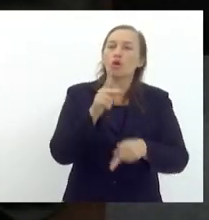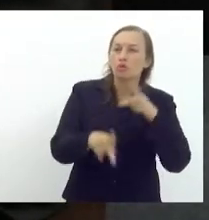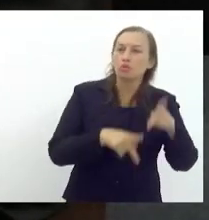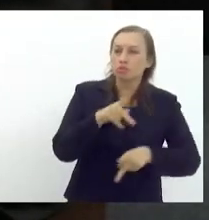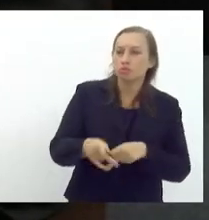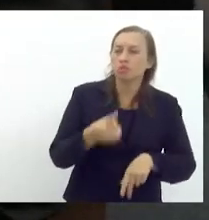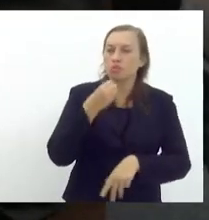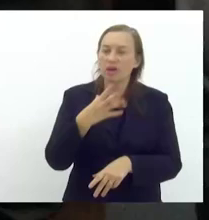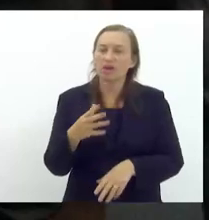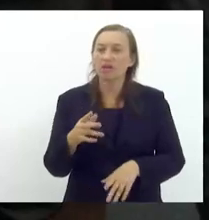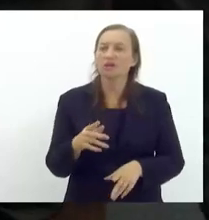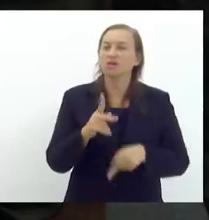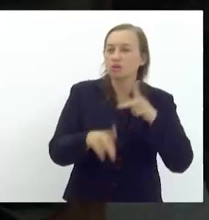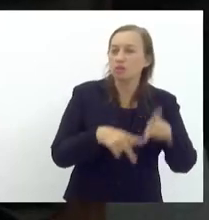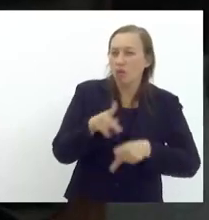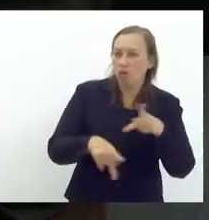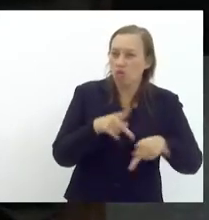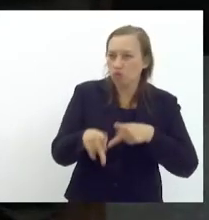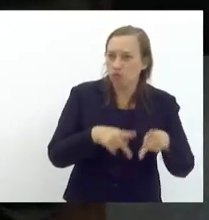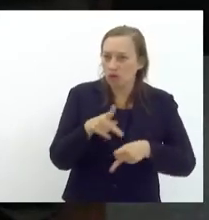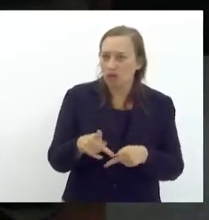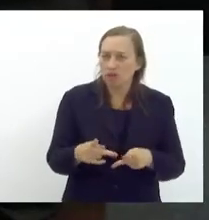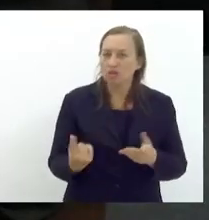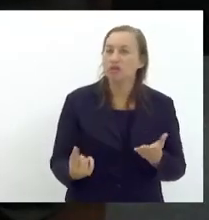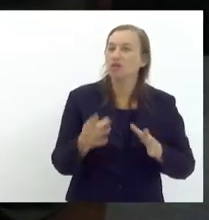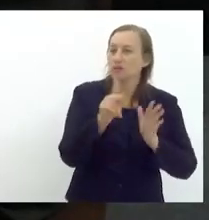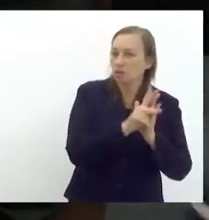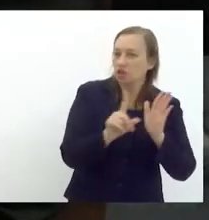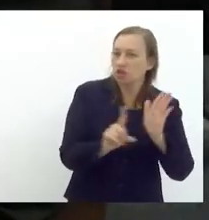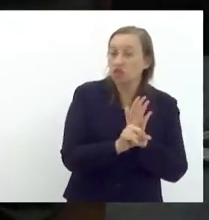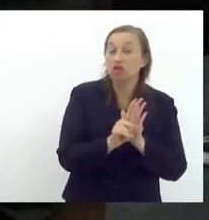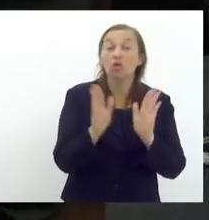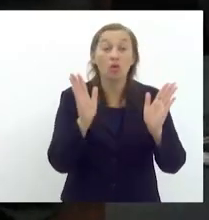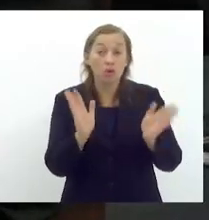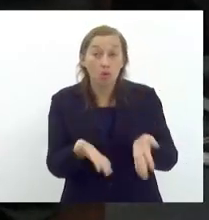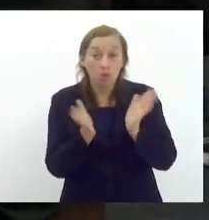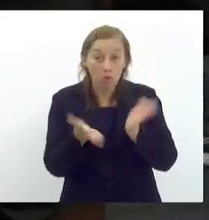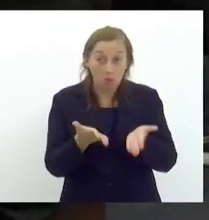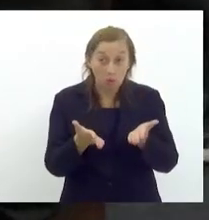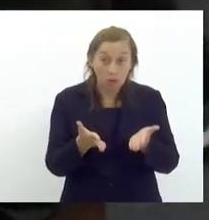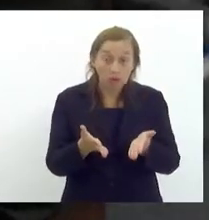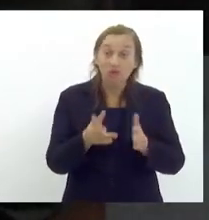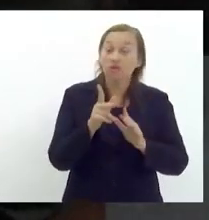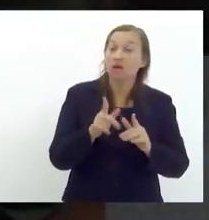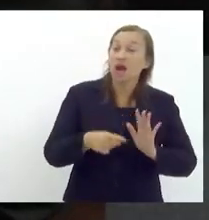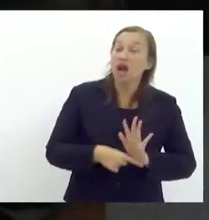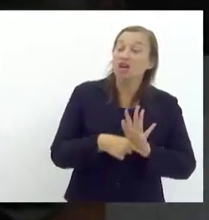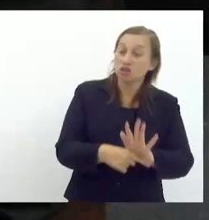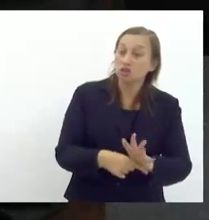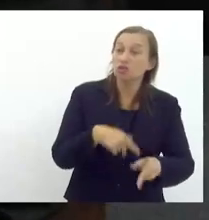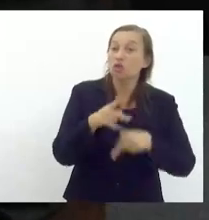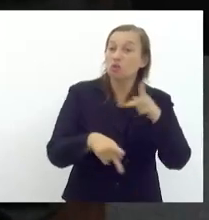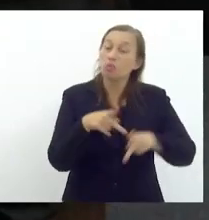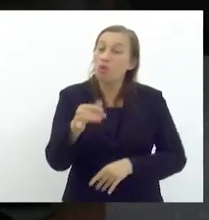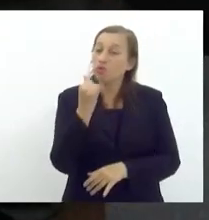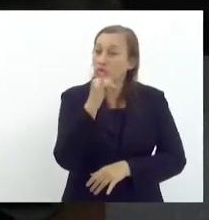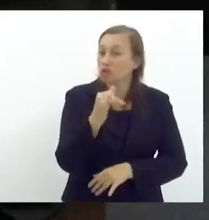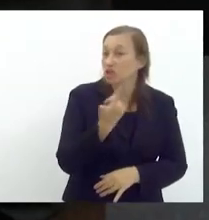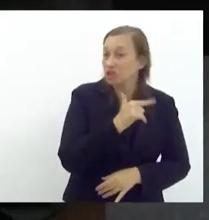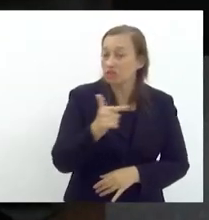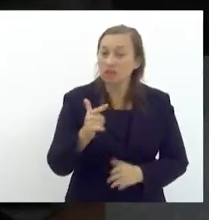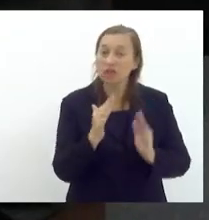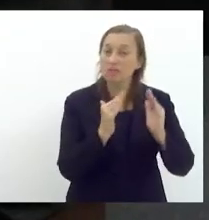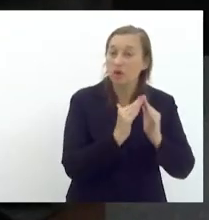Fluminense salvaguardar neste projeto atende hoje é tanto a população Fluminense que não tem é